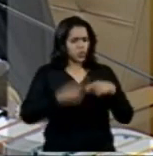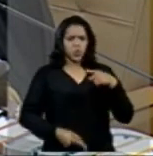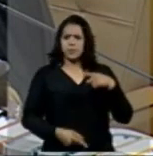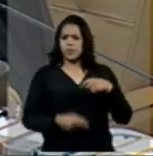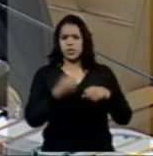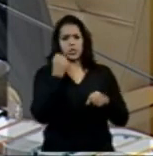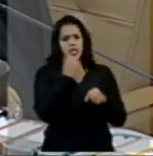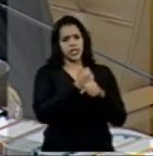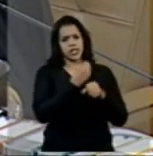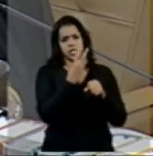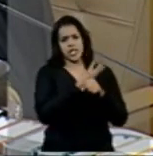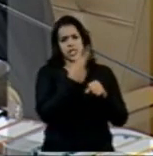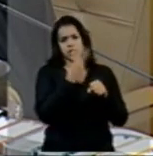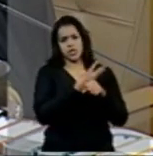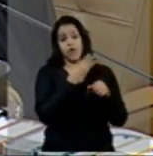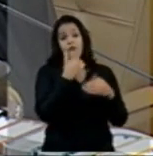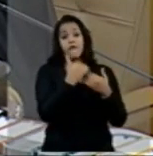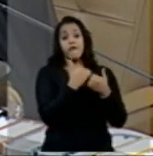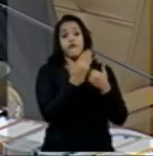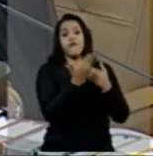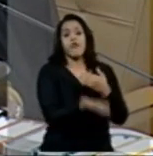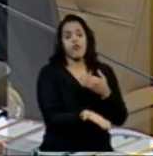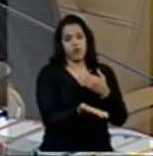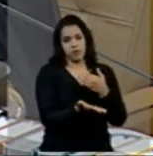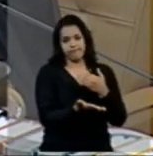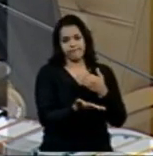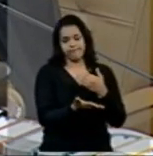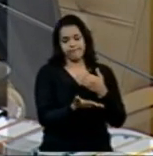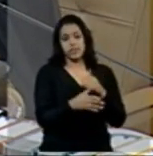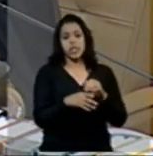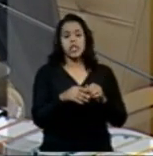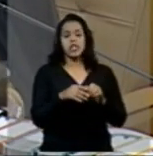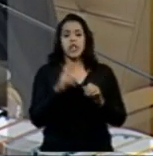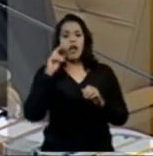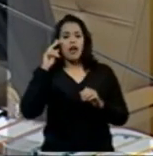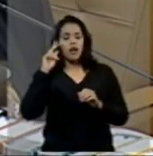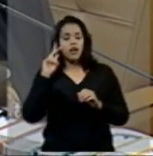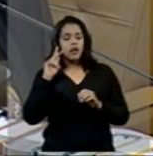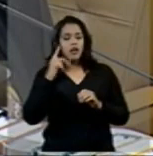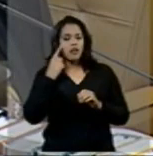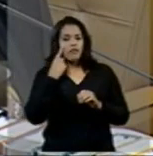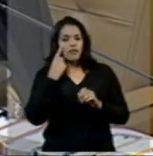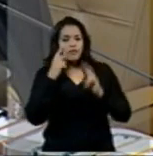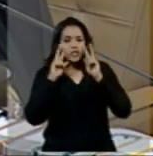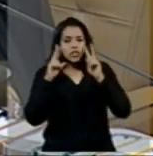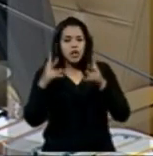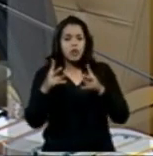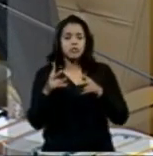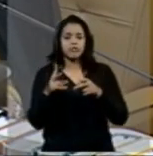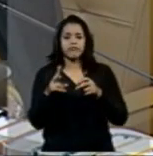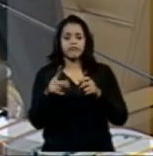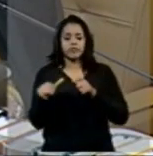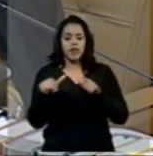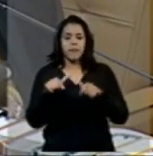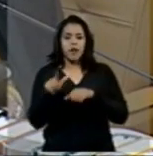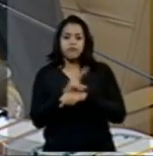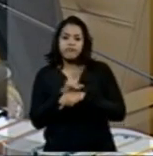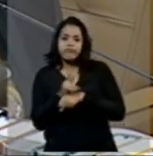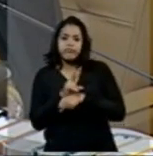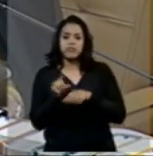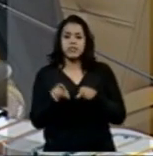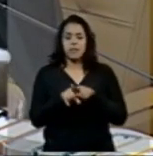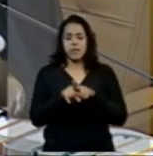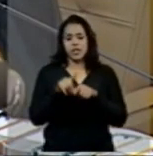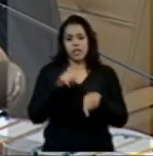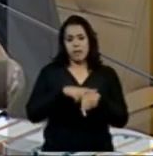terceirização fora das hipóteses de trabalho temporário e de serviços de vigilância.